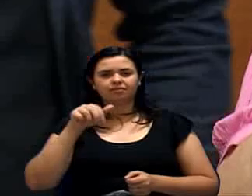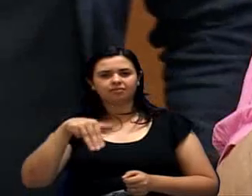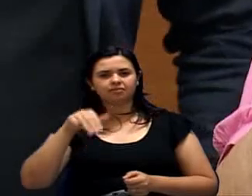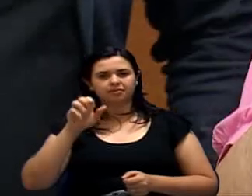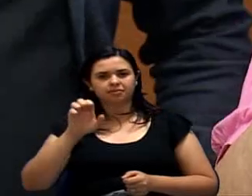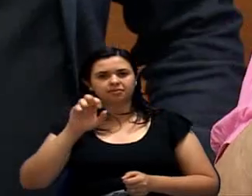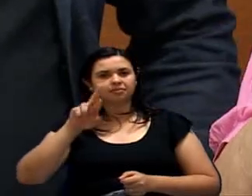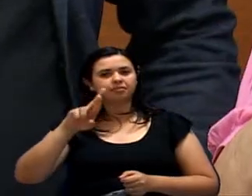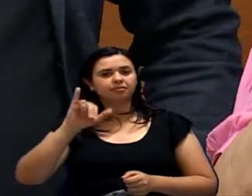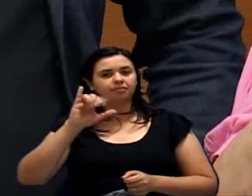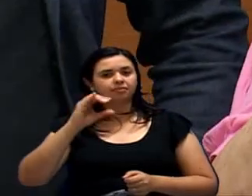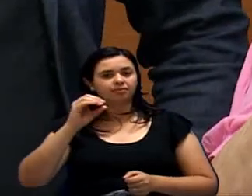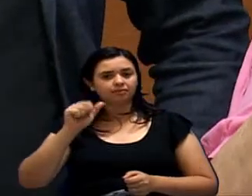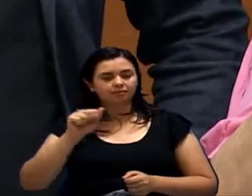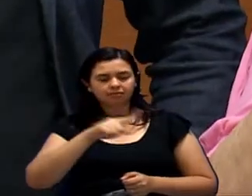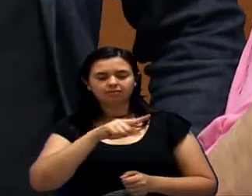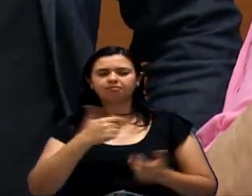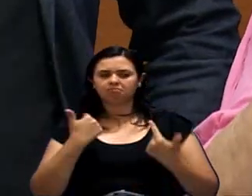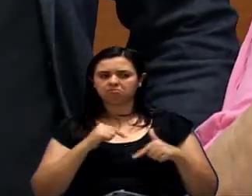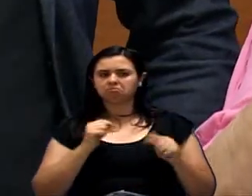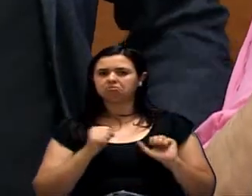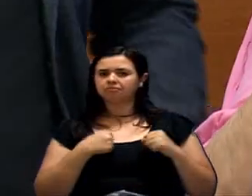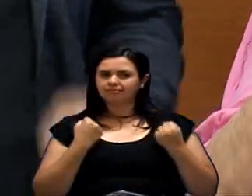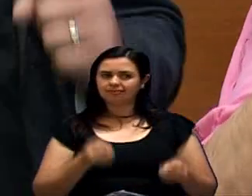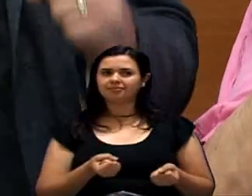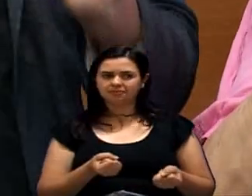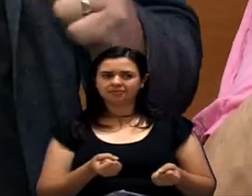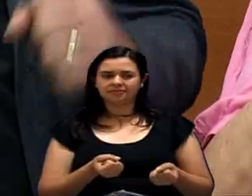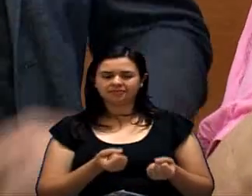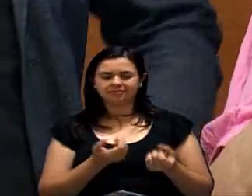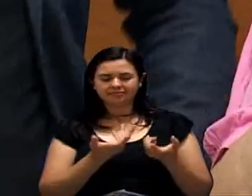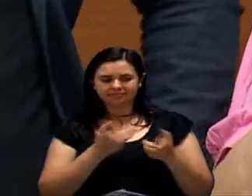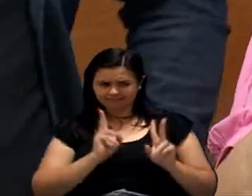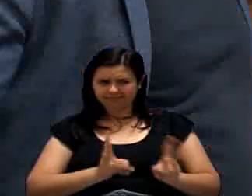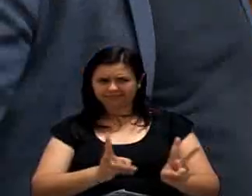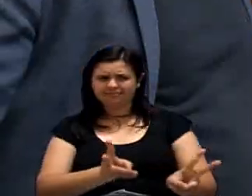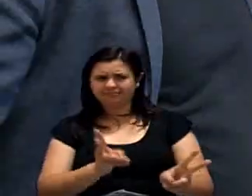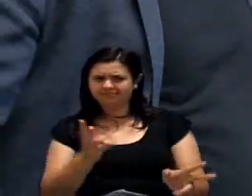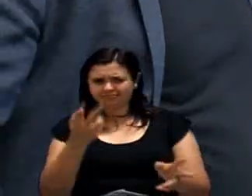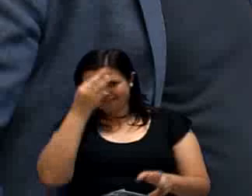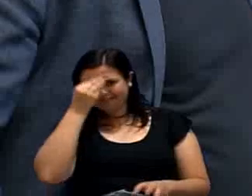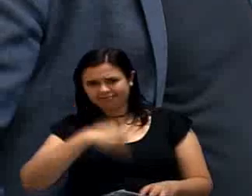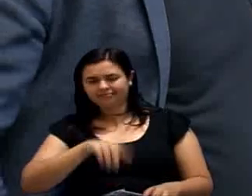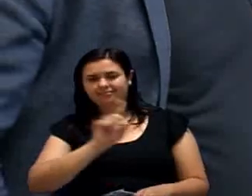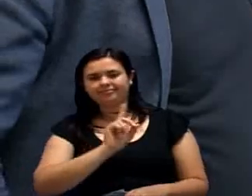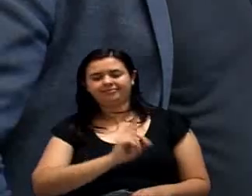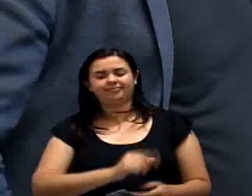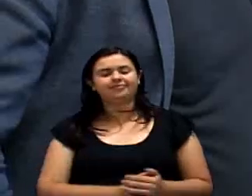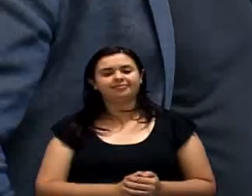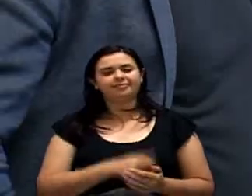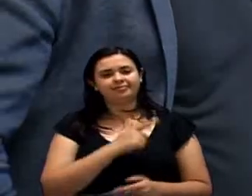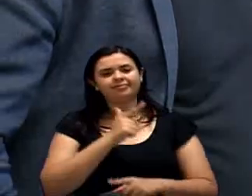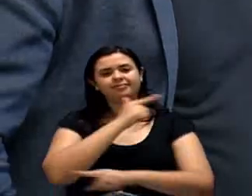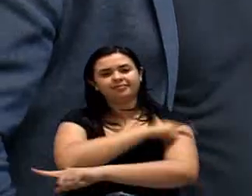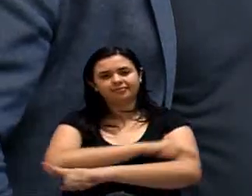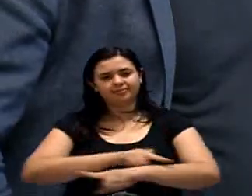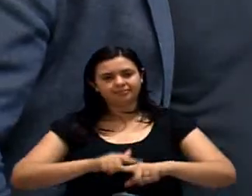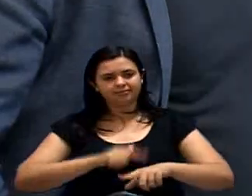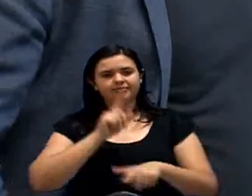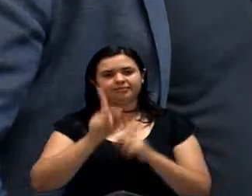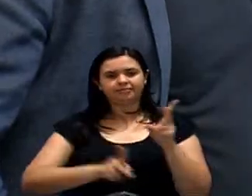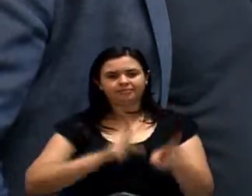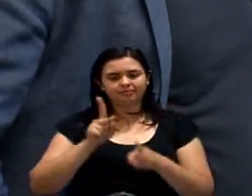está fazendo por lá e eu espero que ele não desanime. E é isso, é ter esse respeito pelo povo, respeito